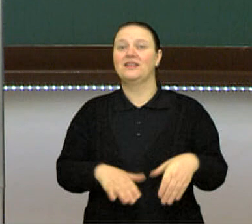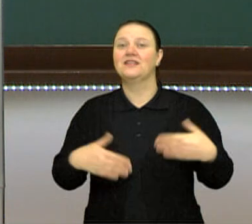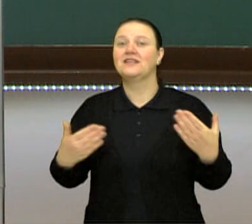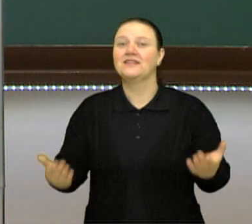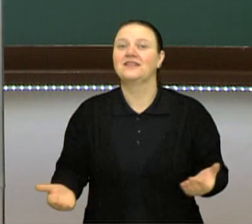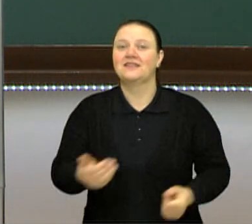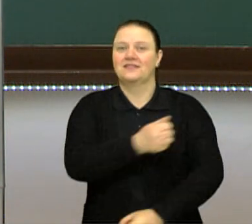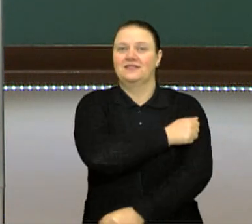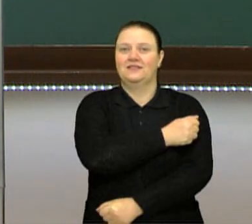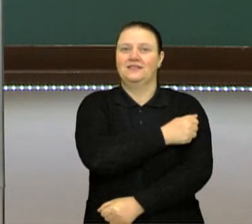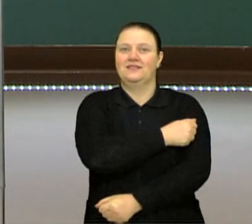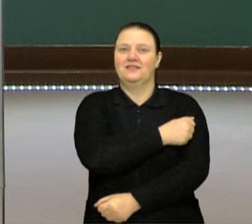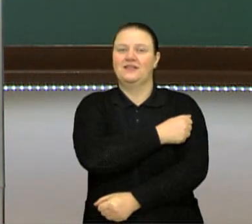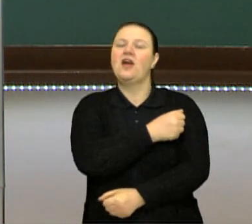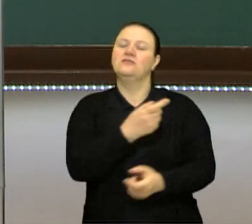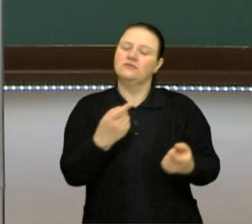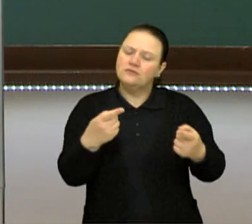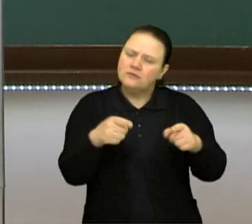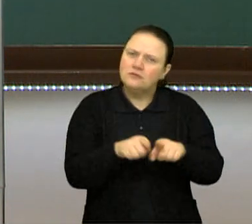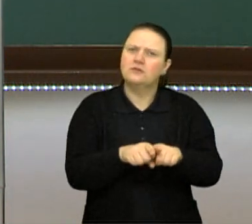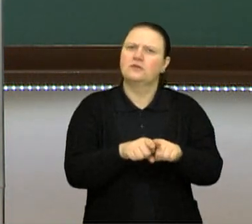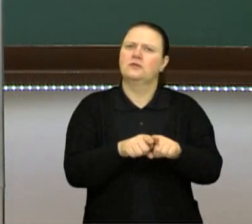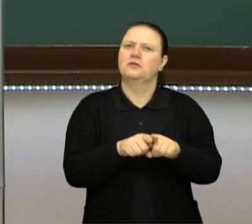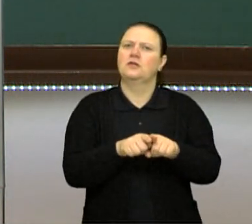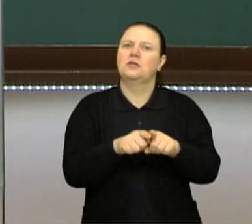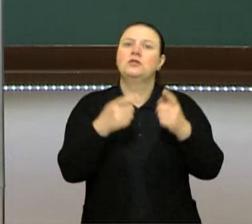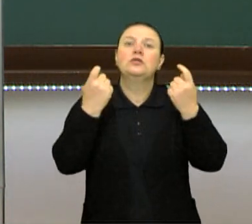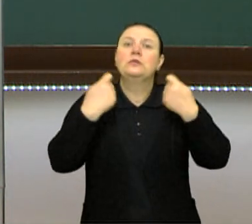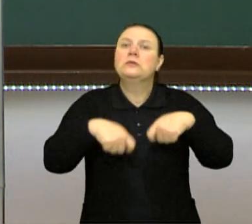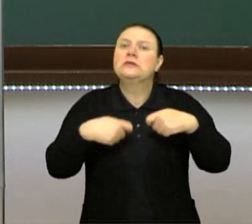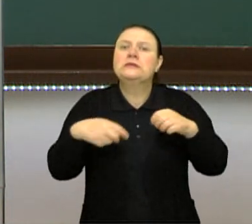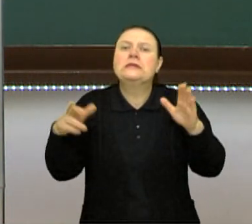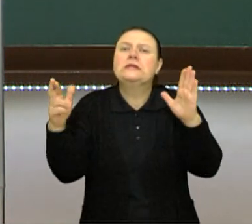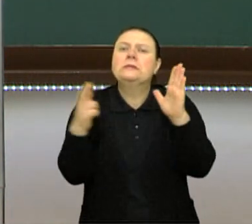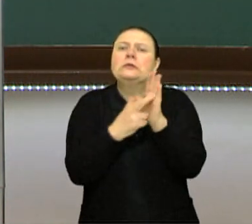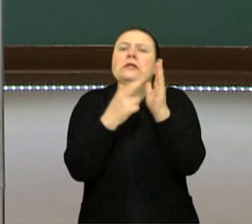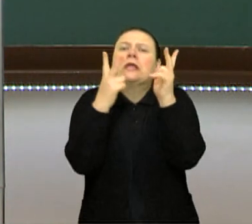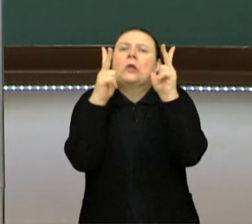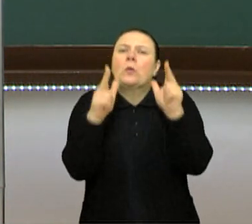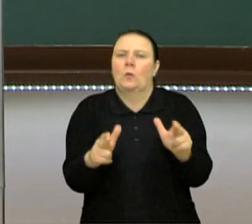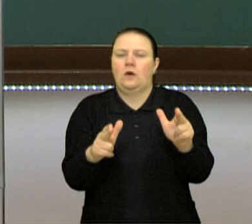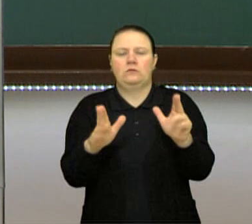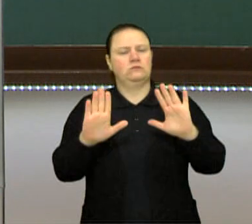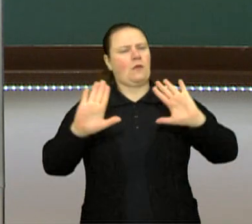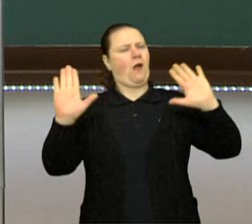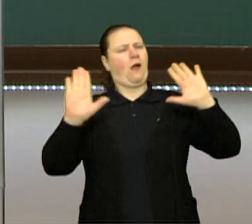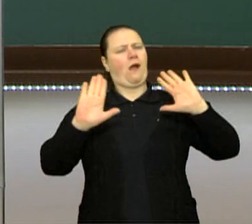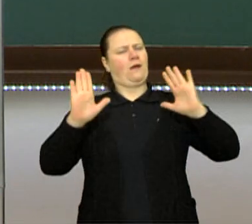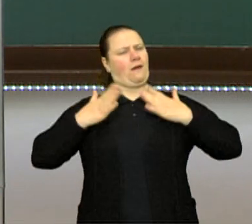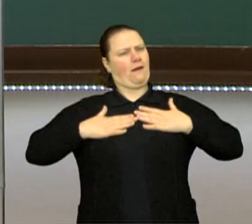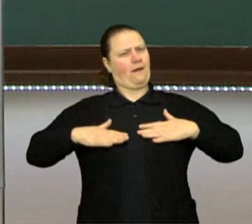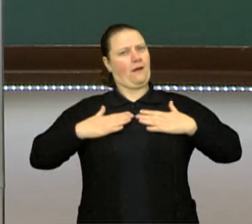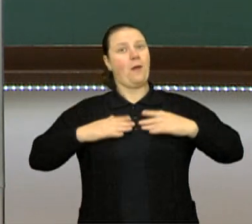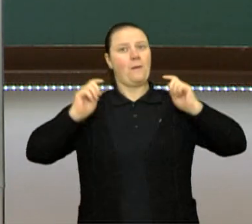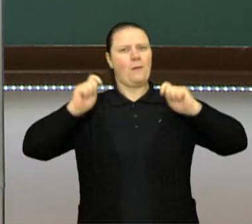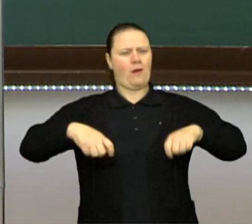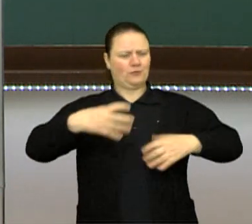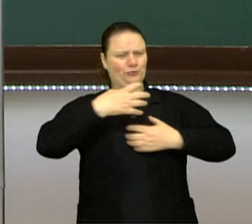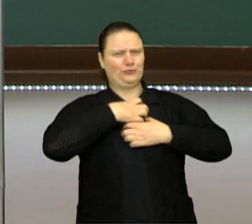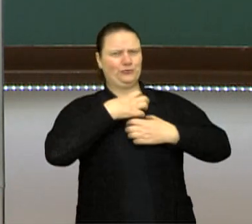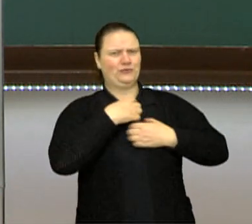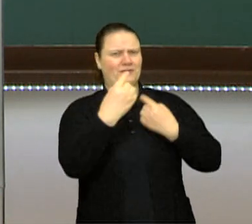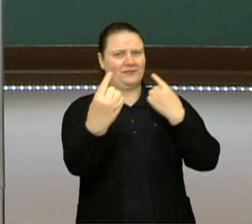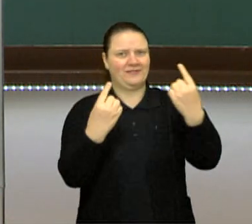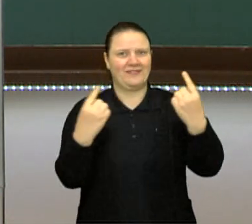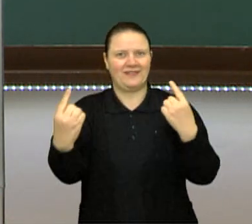Então, estudantes, novamente reitero que não precisa responder de acordo com a resposta, você aí deve escrever da sua maneira, da forma